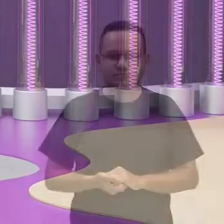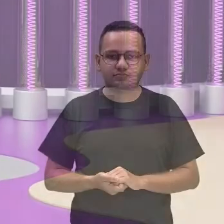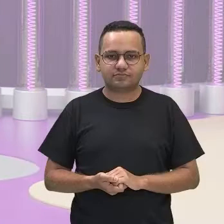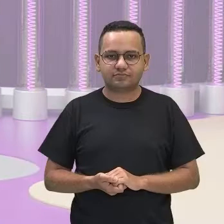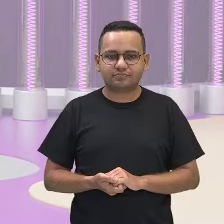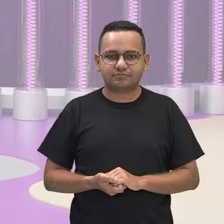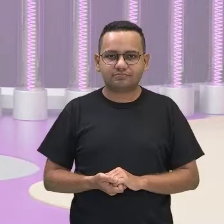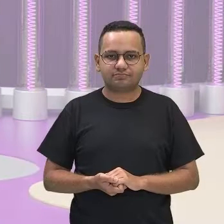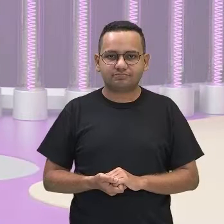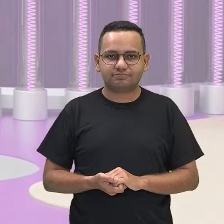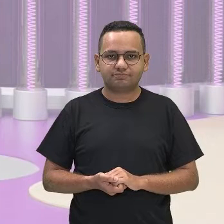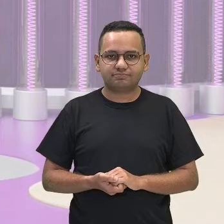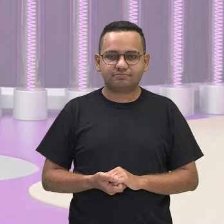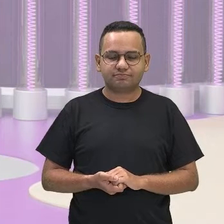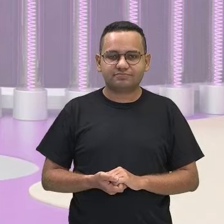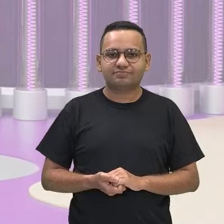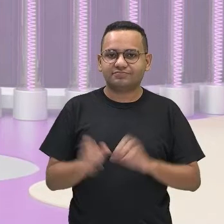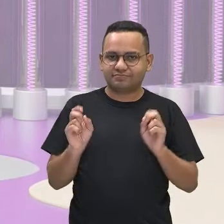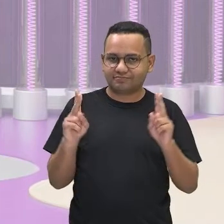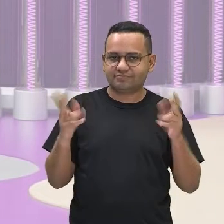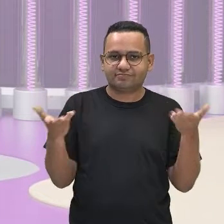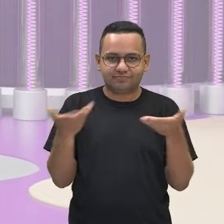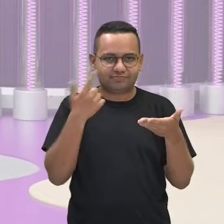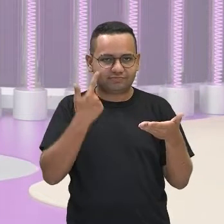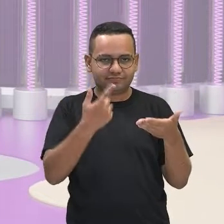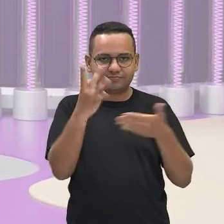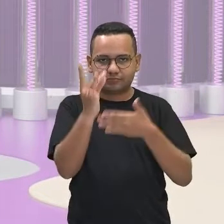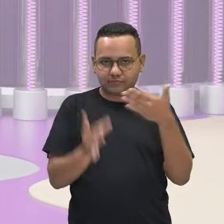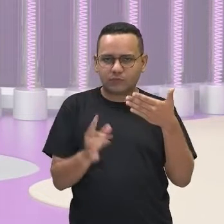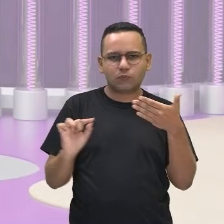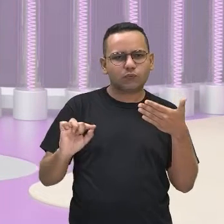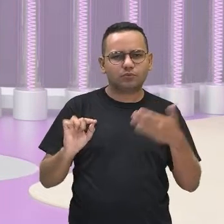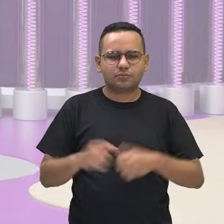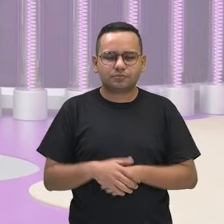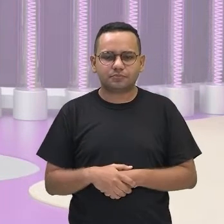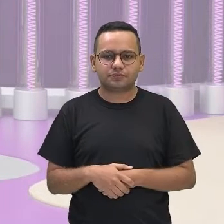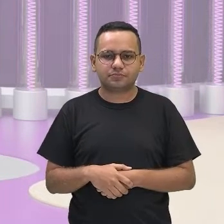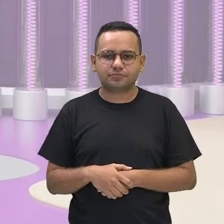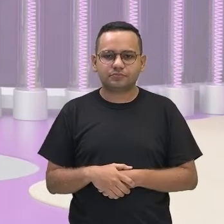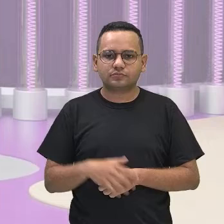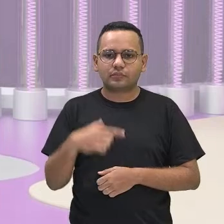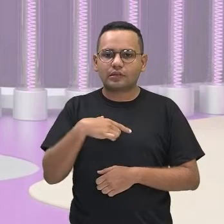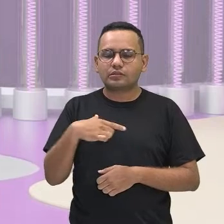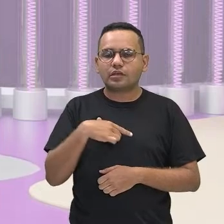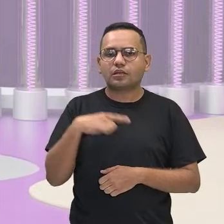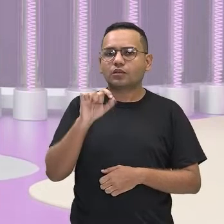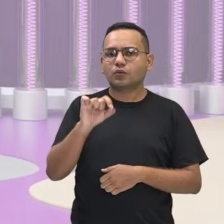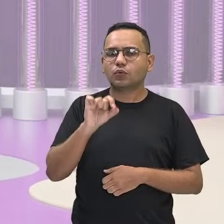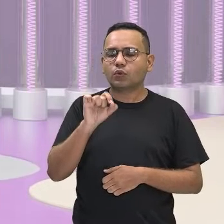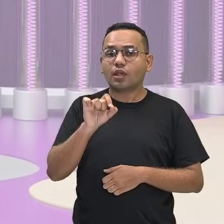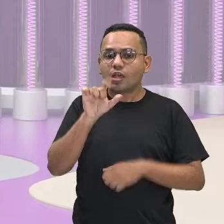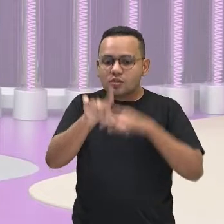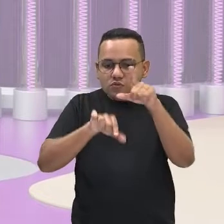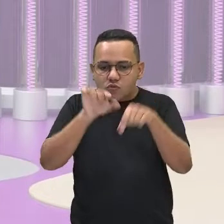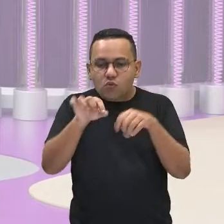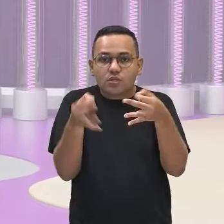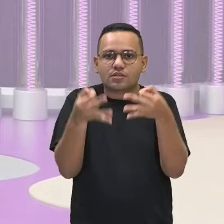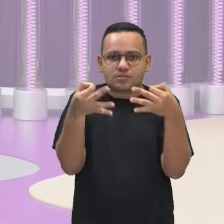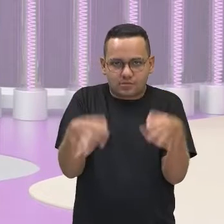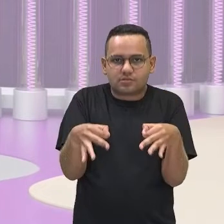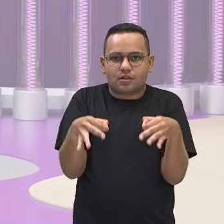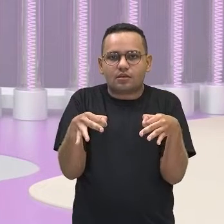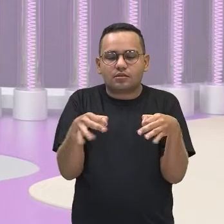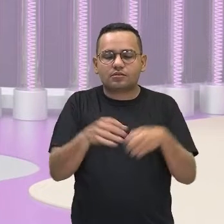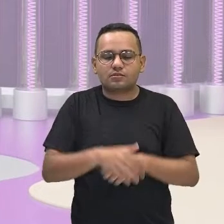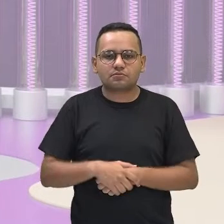Muito bem, como vimos no nosso detalhamento da aula, né? Tem ali essa frase, tomada de decisões. O que isso quer